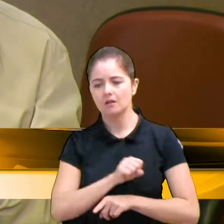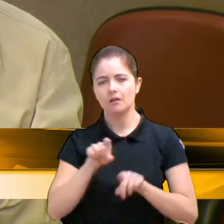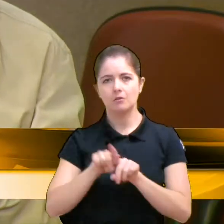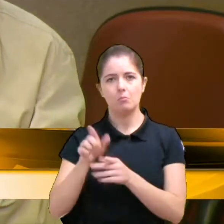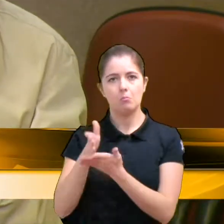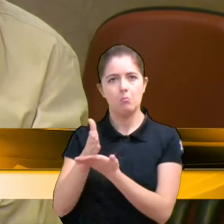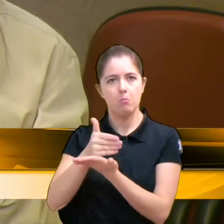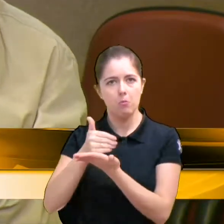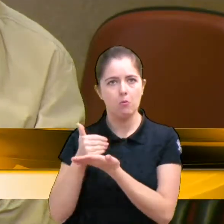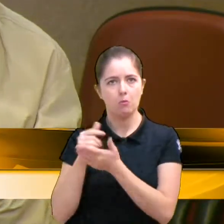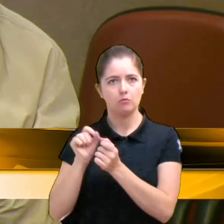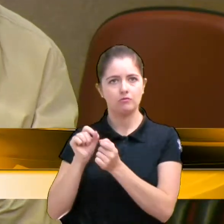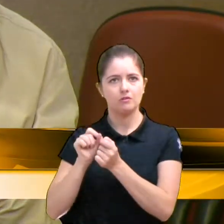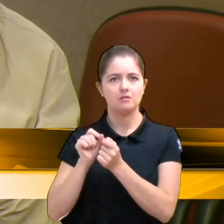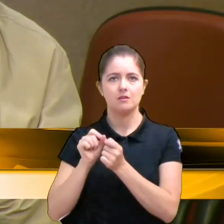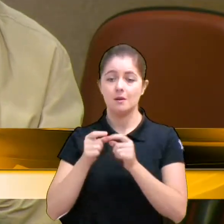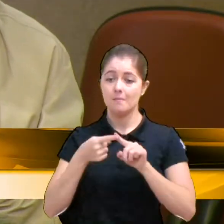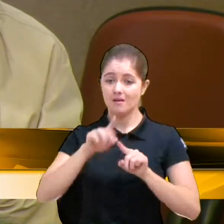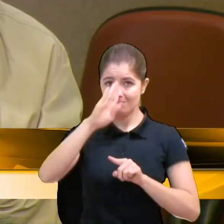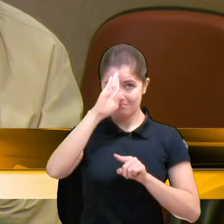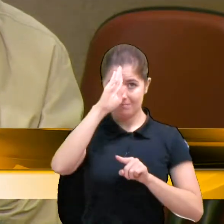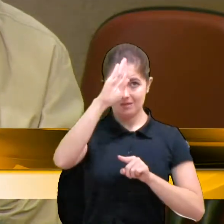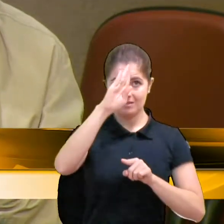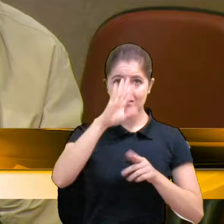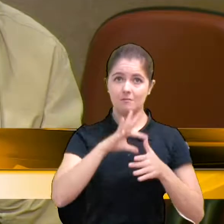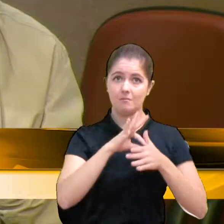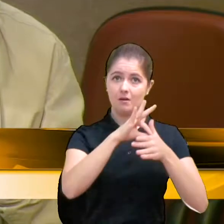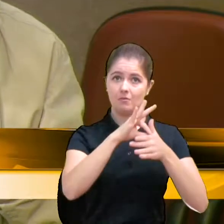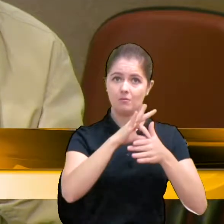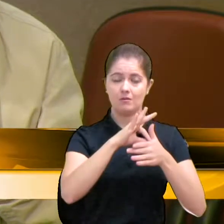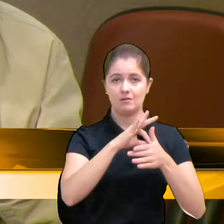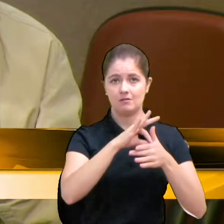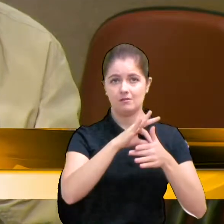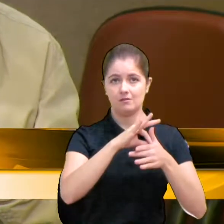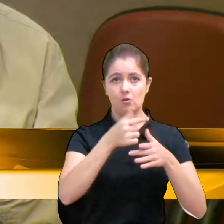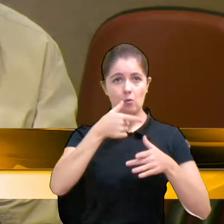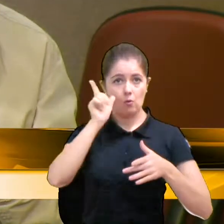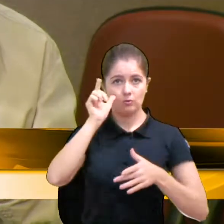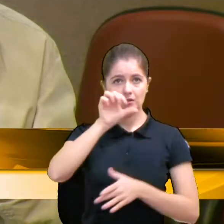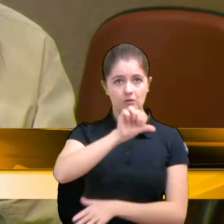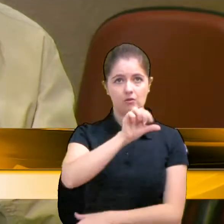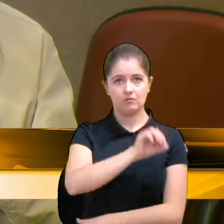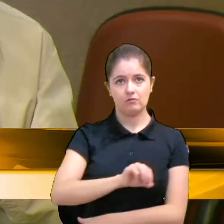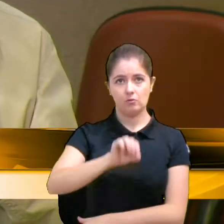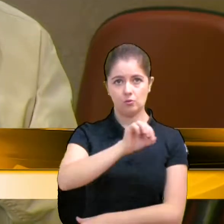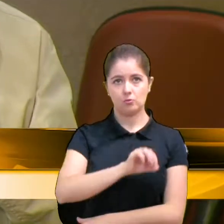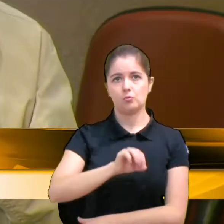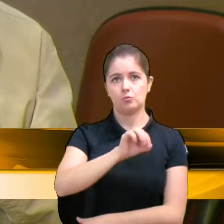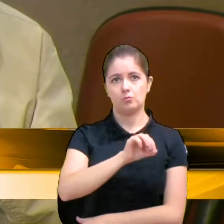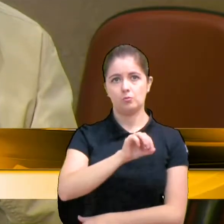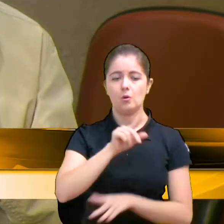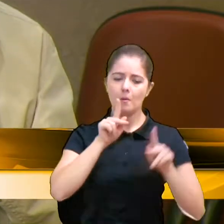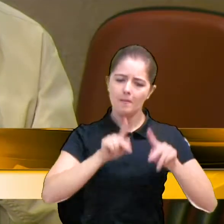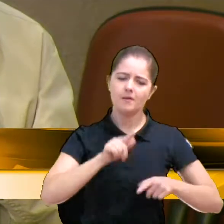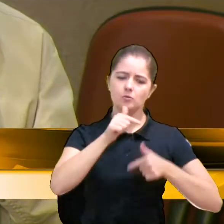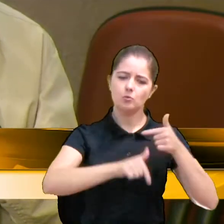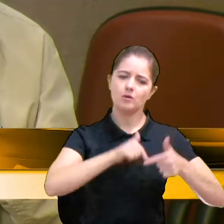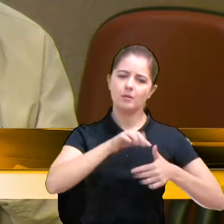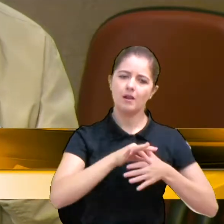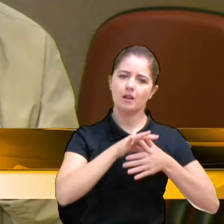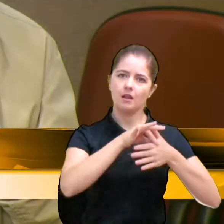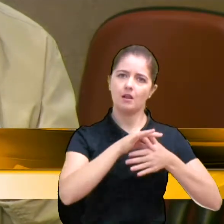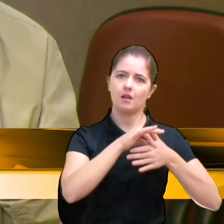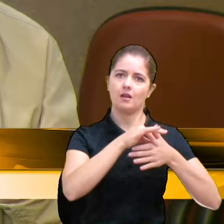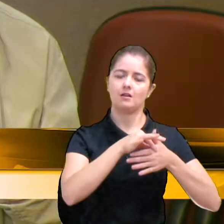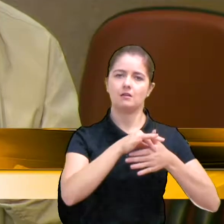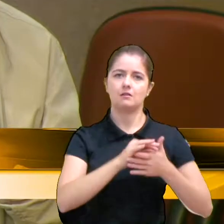mas especialmente o açougueiro, cuja data se comemorou ontem, então 9 de outubro, em que pese todo o esforço que